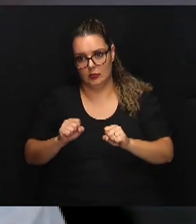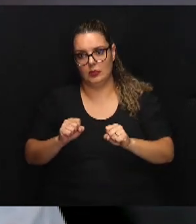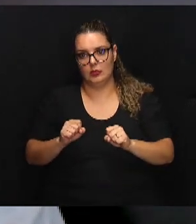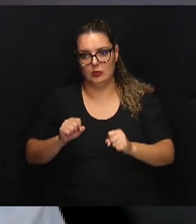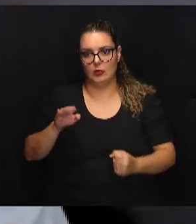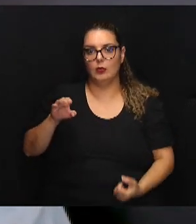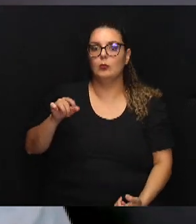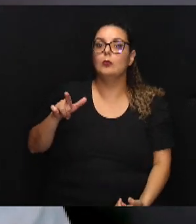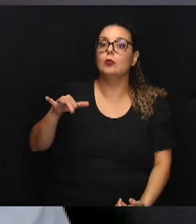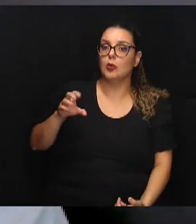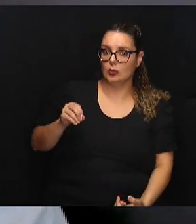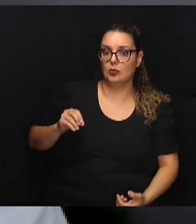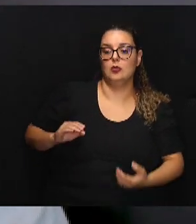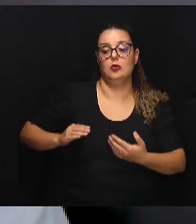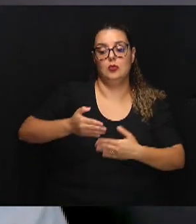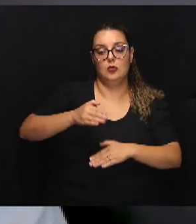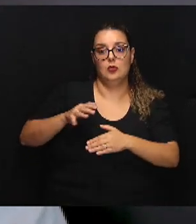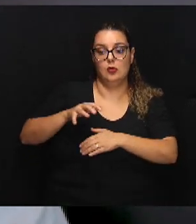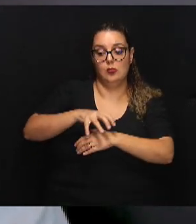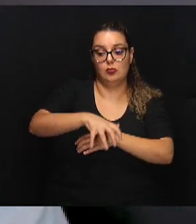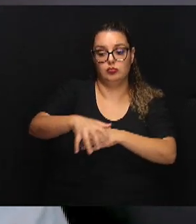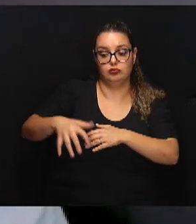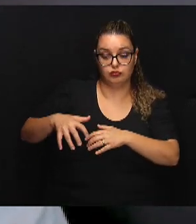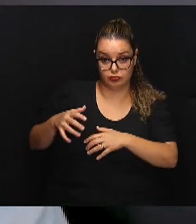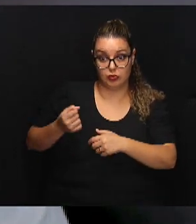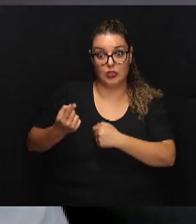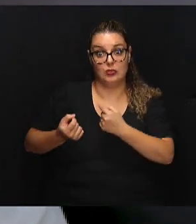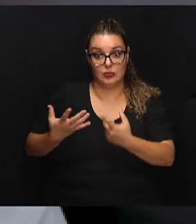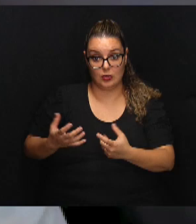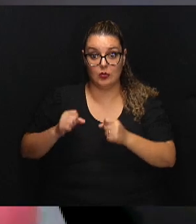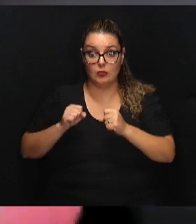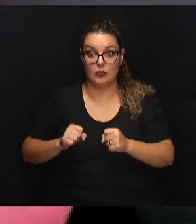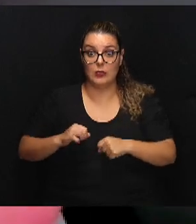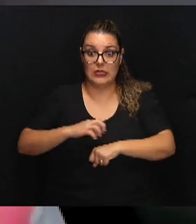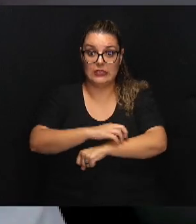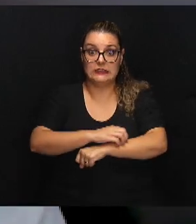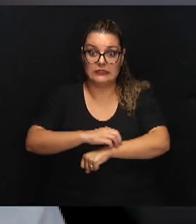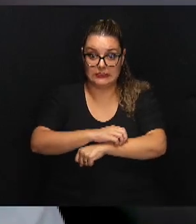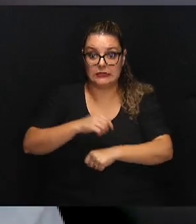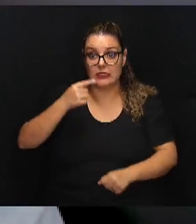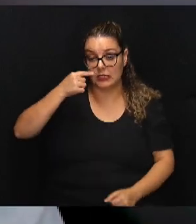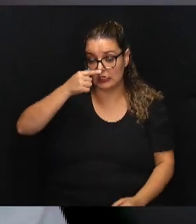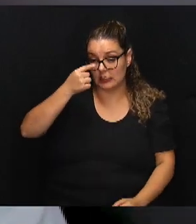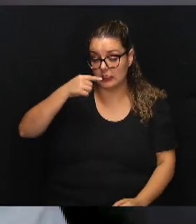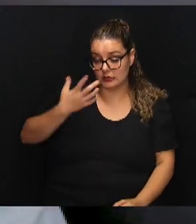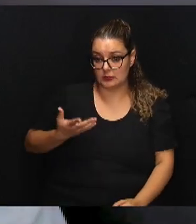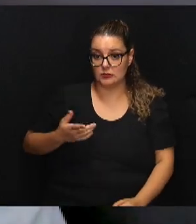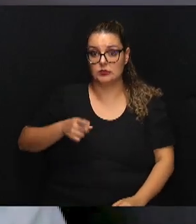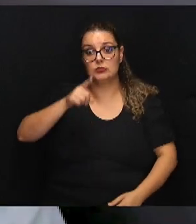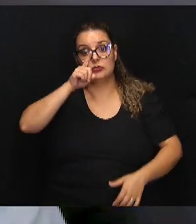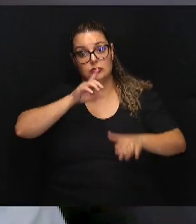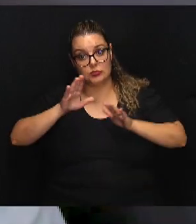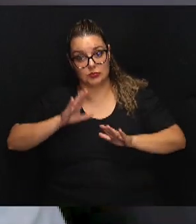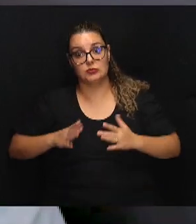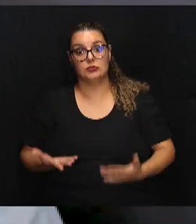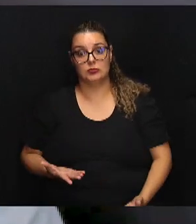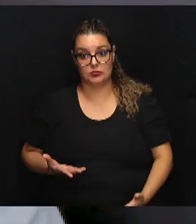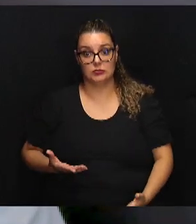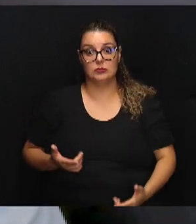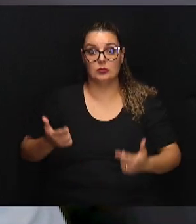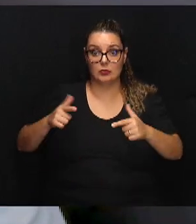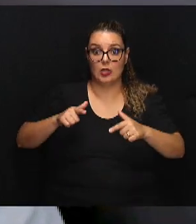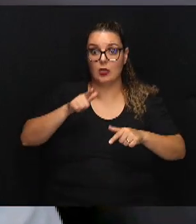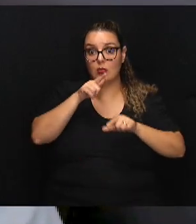bolor, fungo e alguns tipos de fungos. Eles podem causar alergia nasal, por exemplo. Então, a gente tem que tomar esse cuidado também para o ambiente não